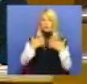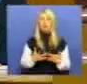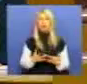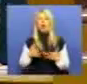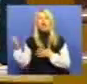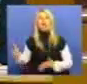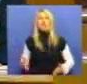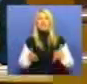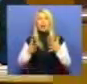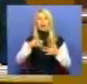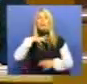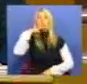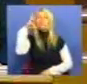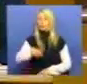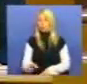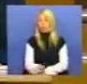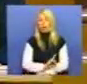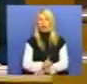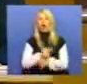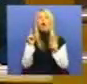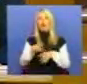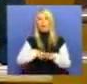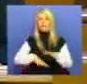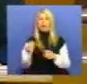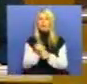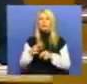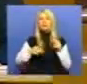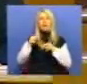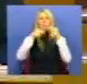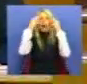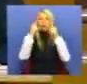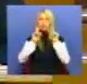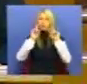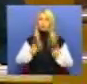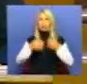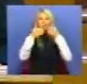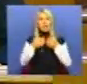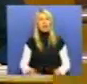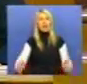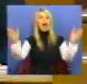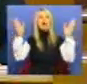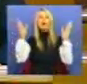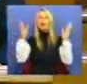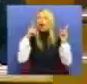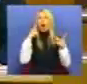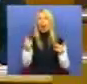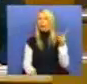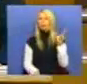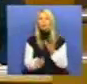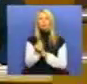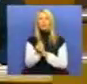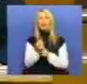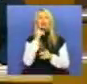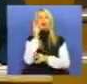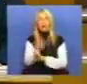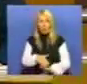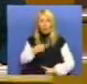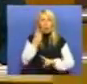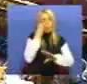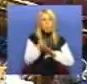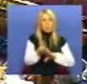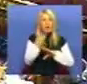de Portugal, fez desde já trabalhos inaugurais que são dignos de nota. Triplicou o salário do seu